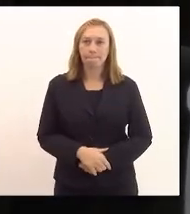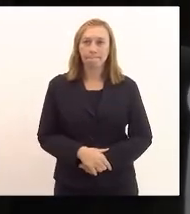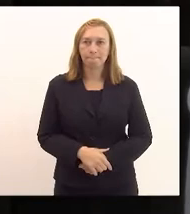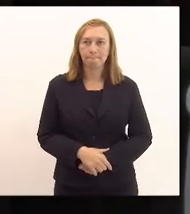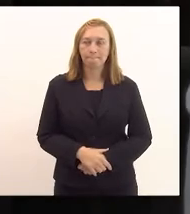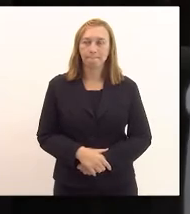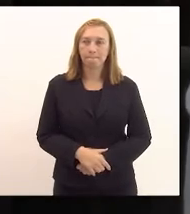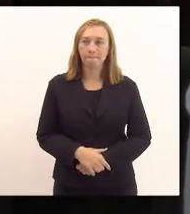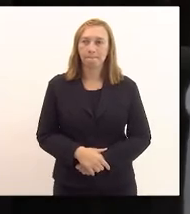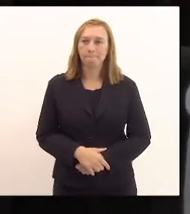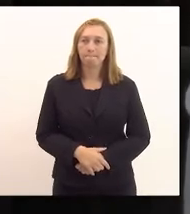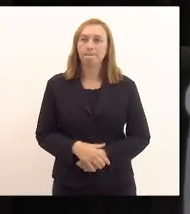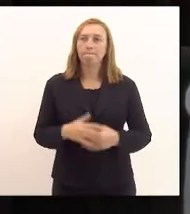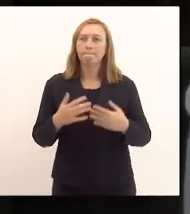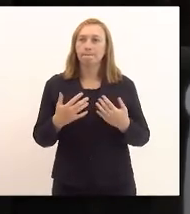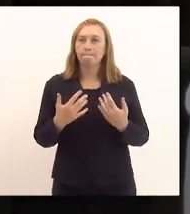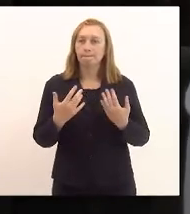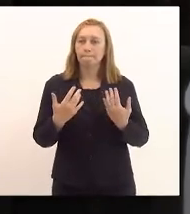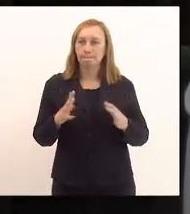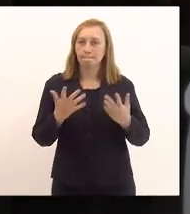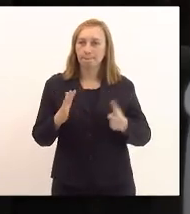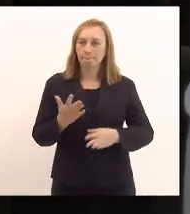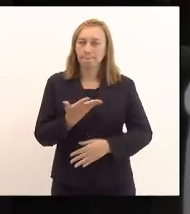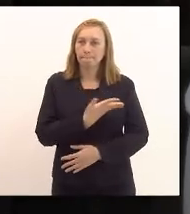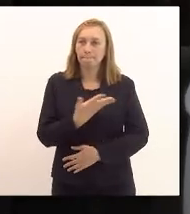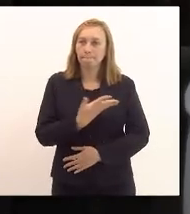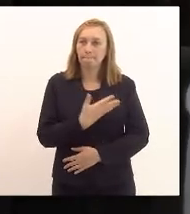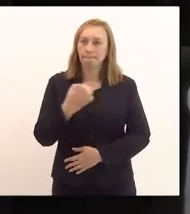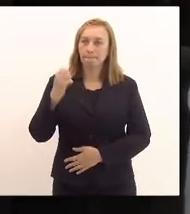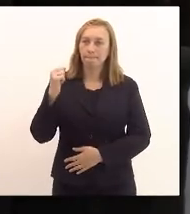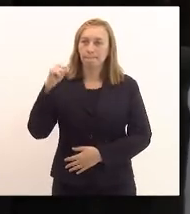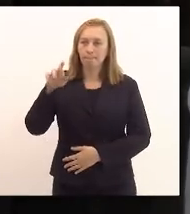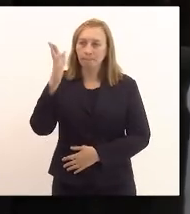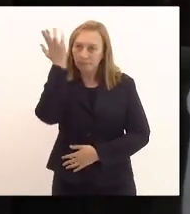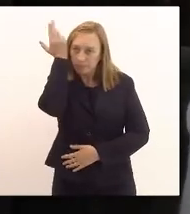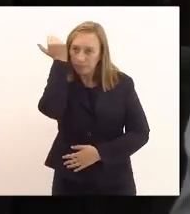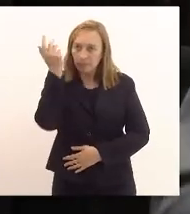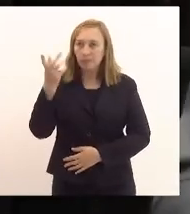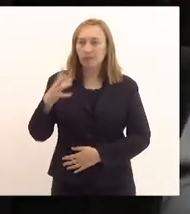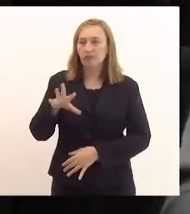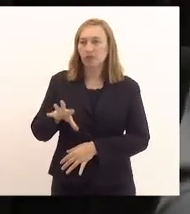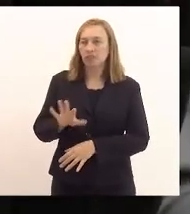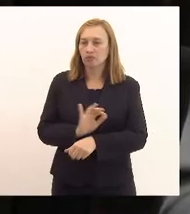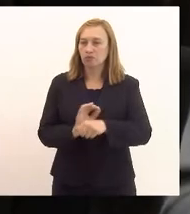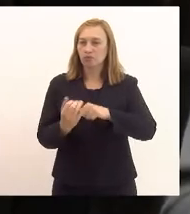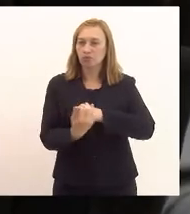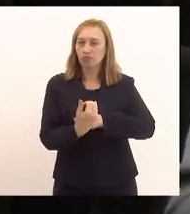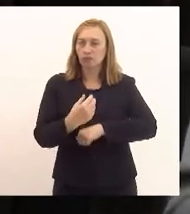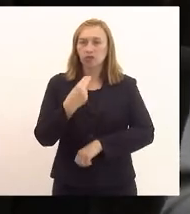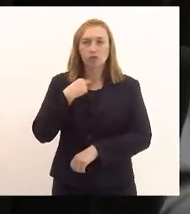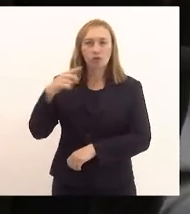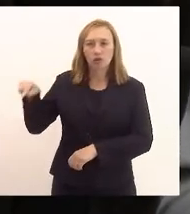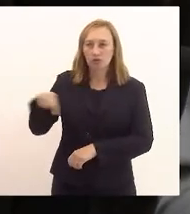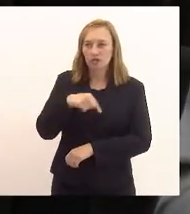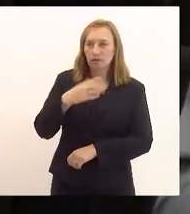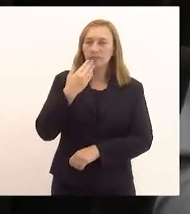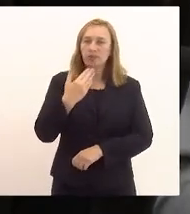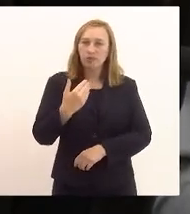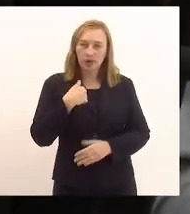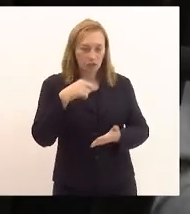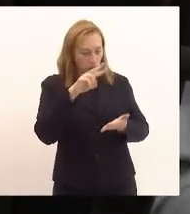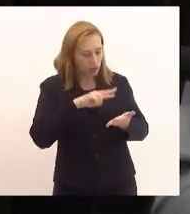oi vem aqui uma saudação do nosso amigo ele o mar que ele está com convite não pode vir mas ele pediu que eu lesse